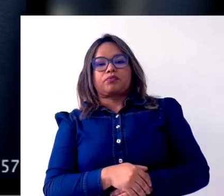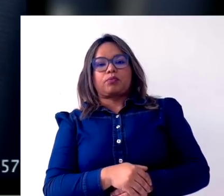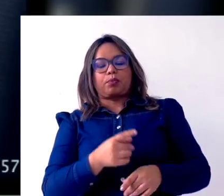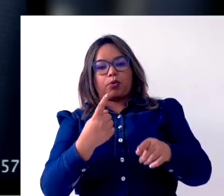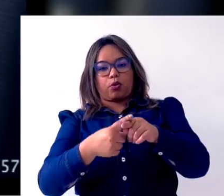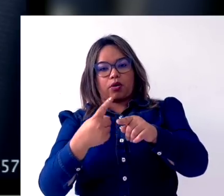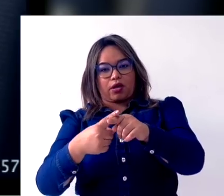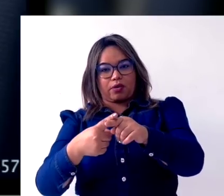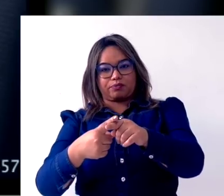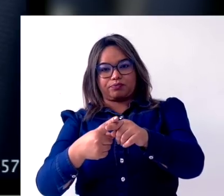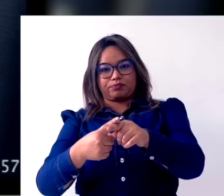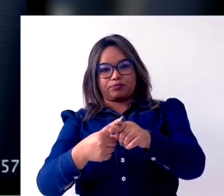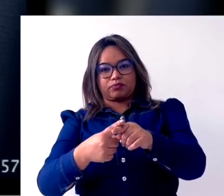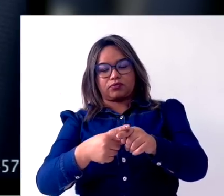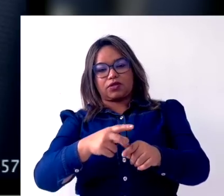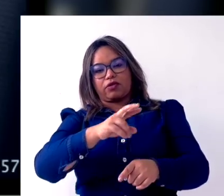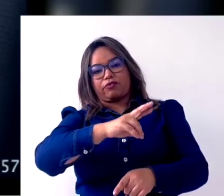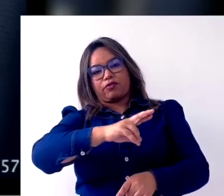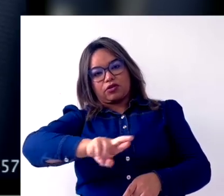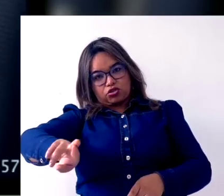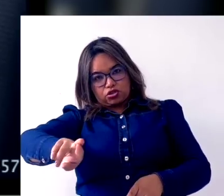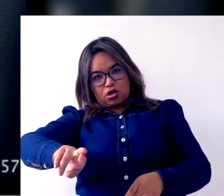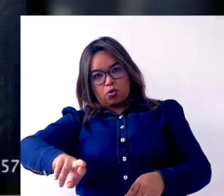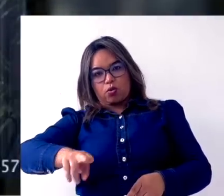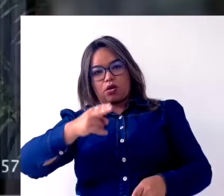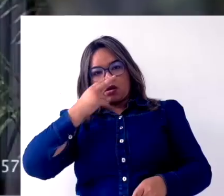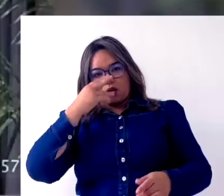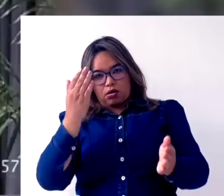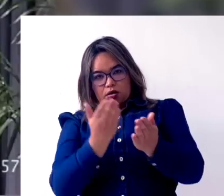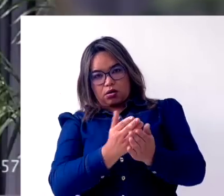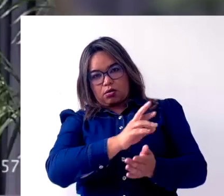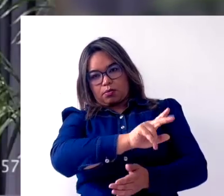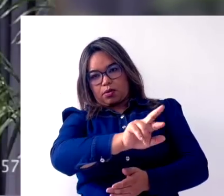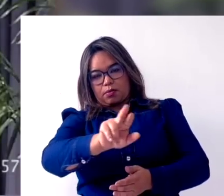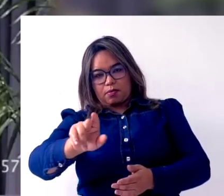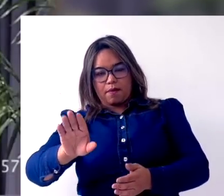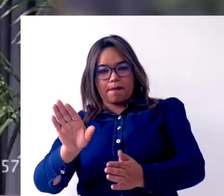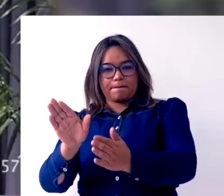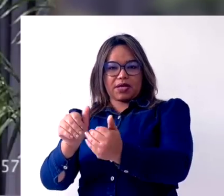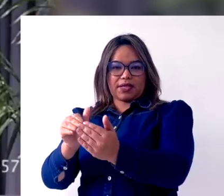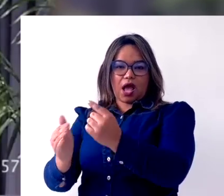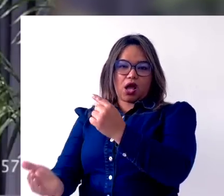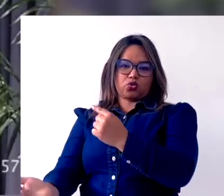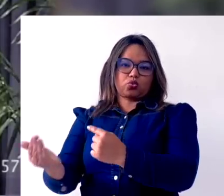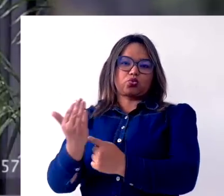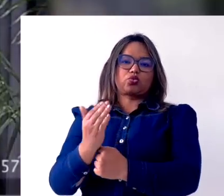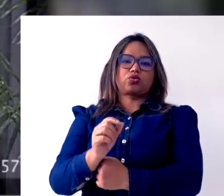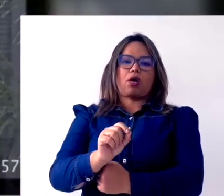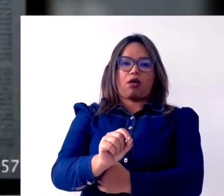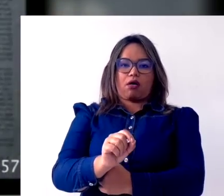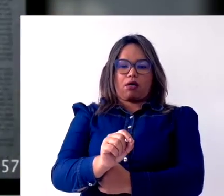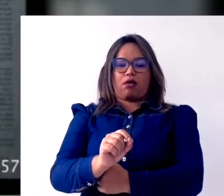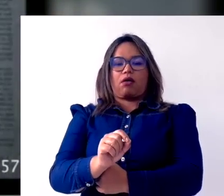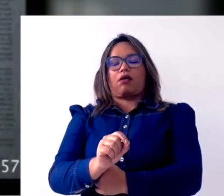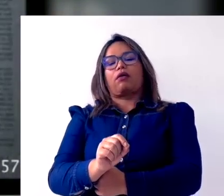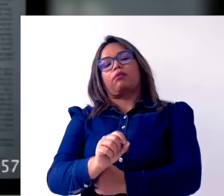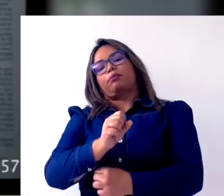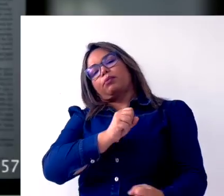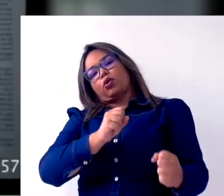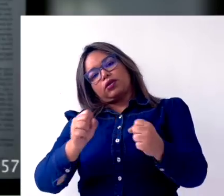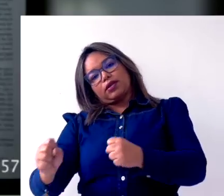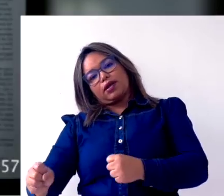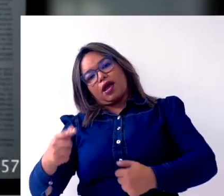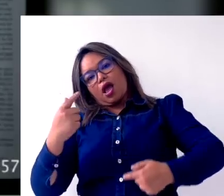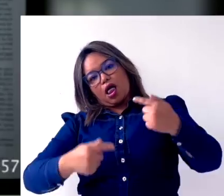o auxílio do poder civil para a implementação dos seus dogmas. É um engano aplicar os procedimentos